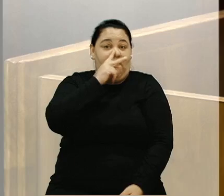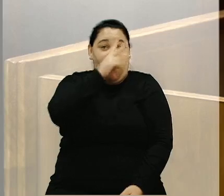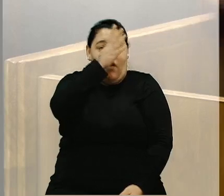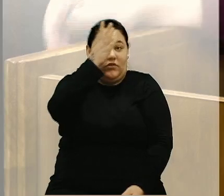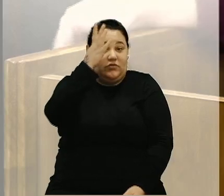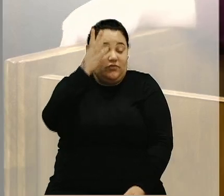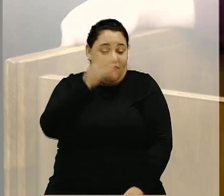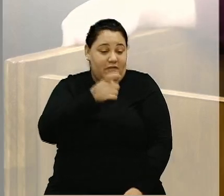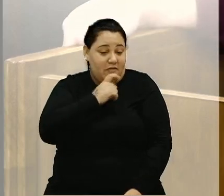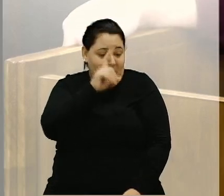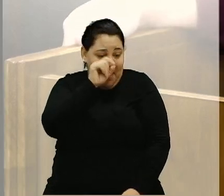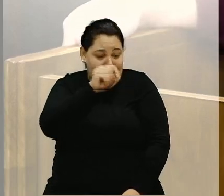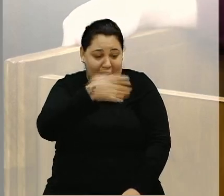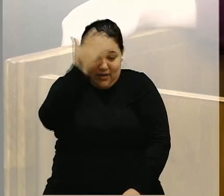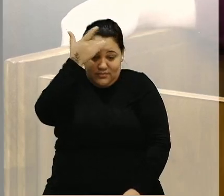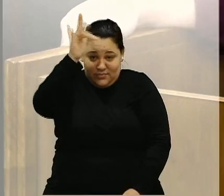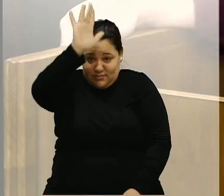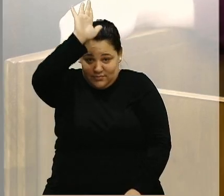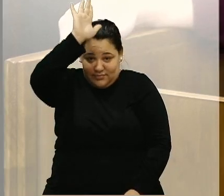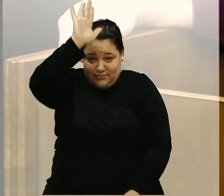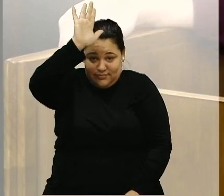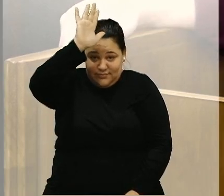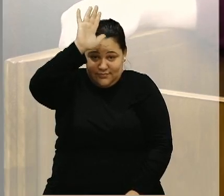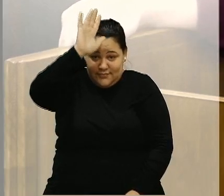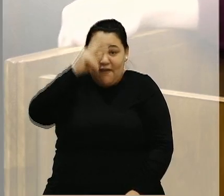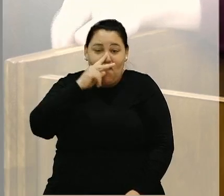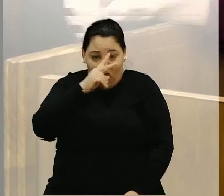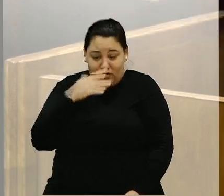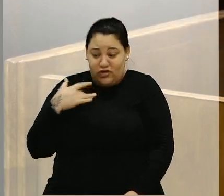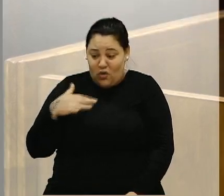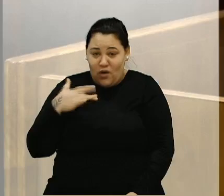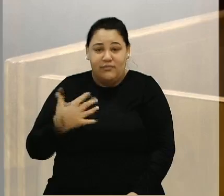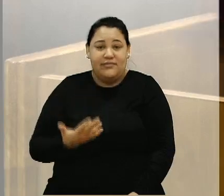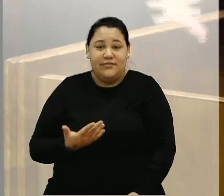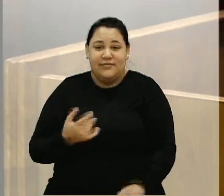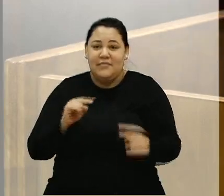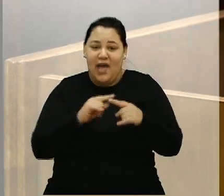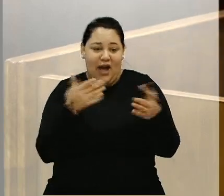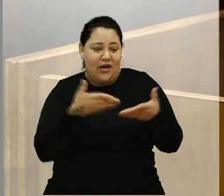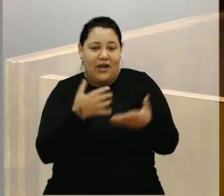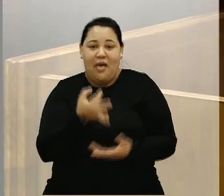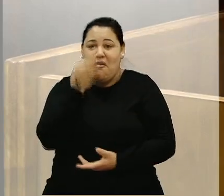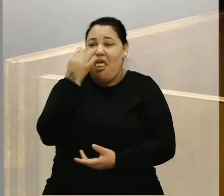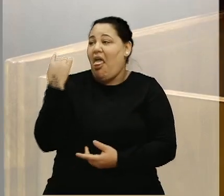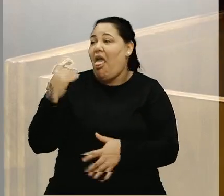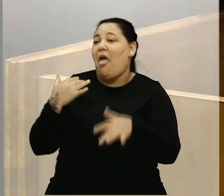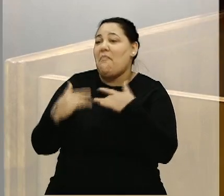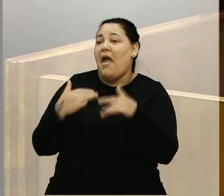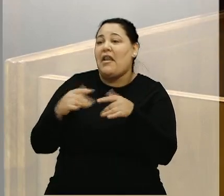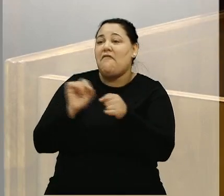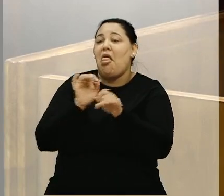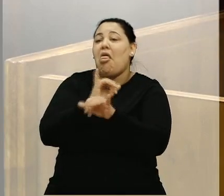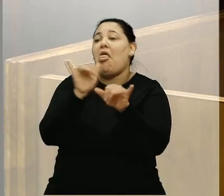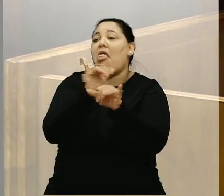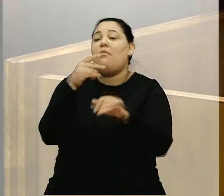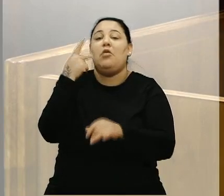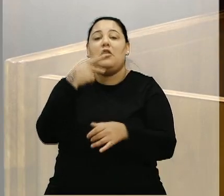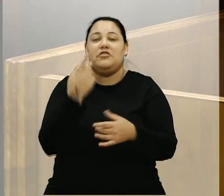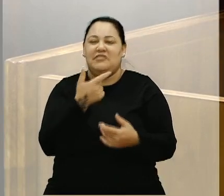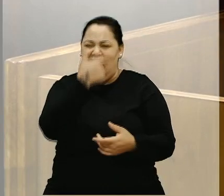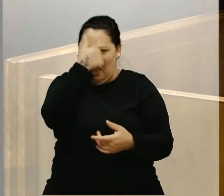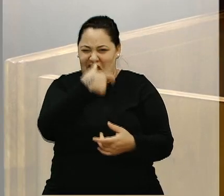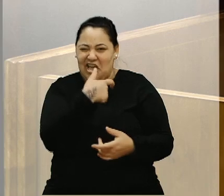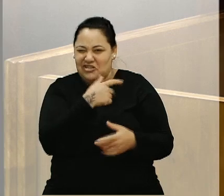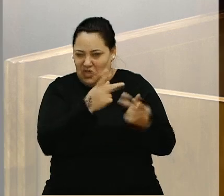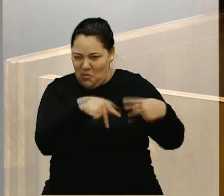papagaio, sei lá, mas é bem forte. E aí estão lá agora com máquina, fazendo politicagem. Acho que o povo é